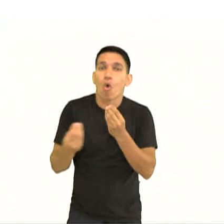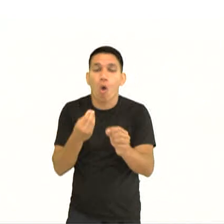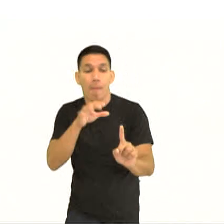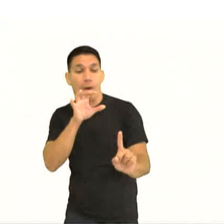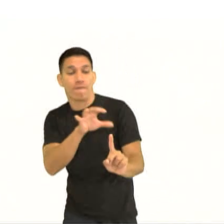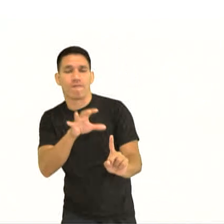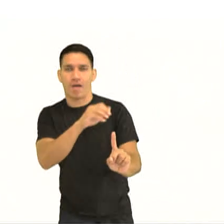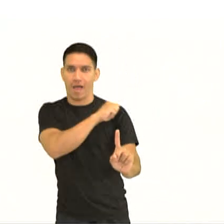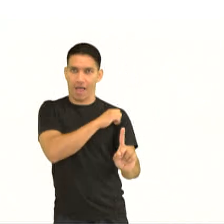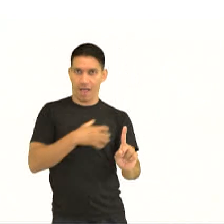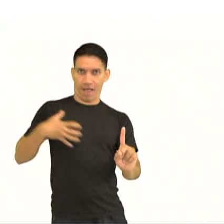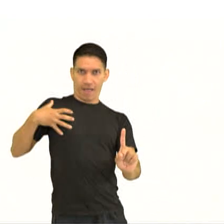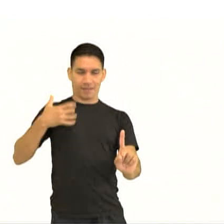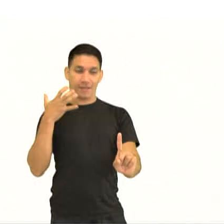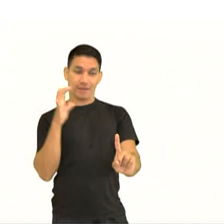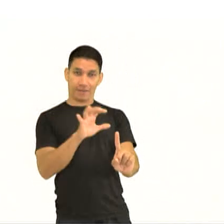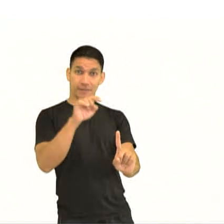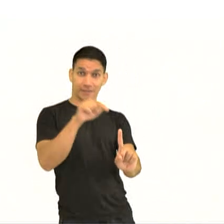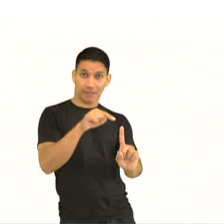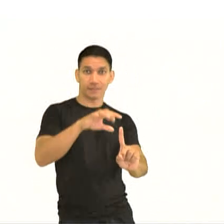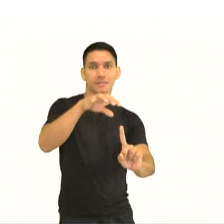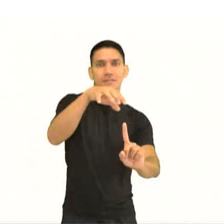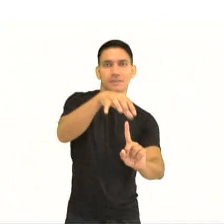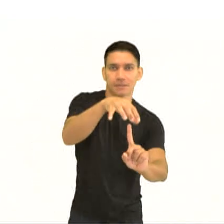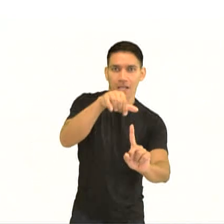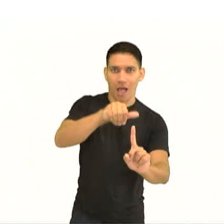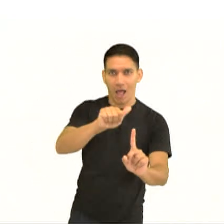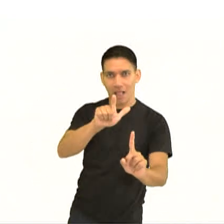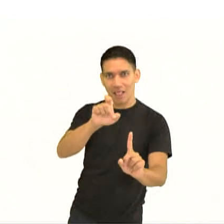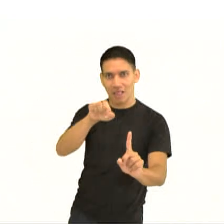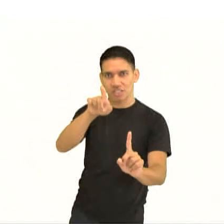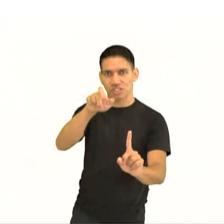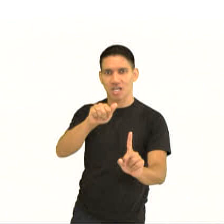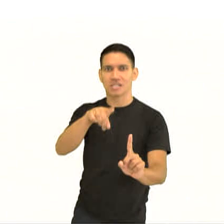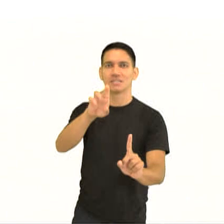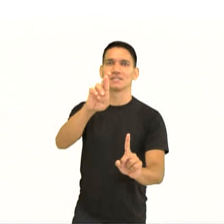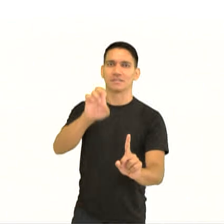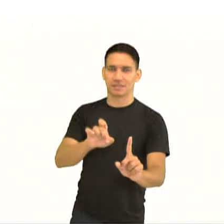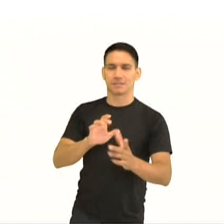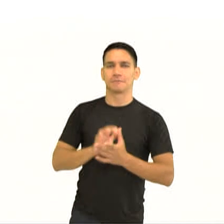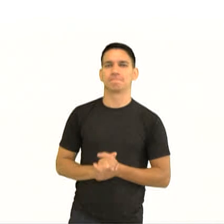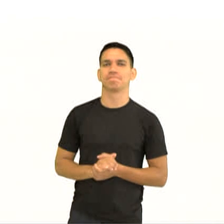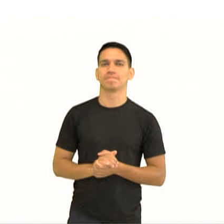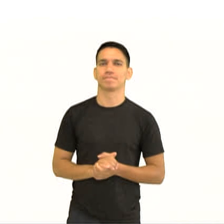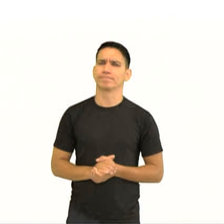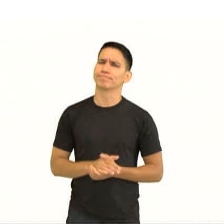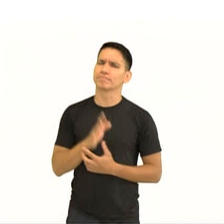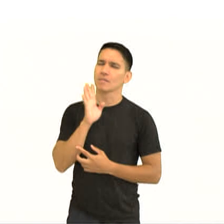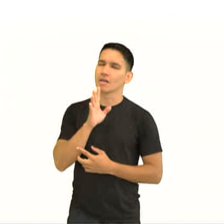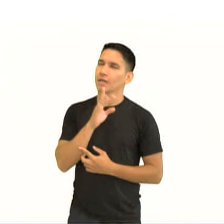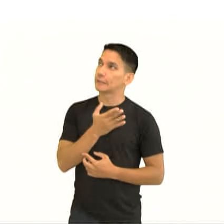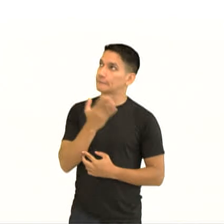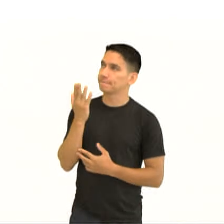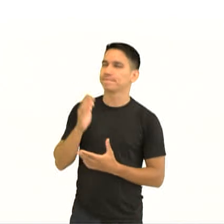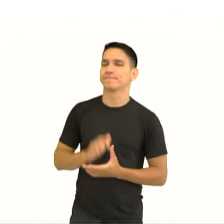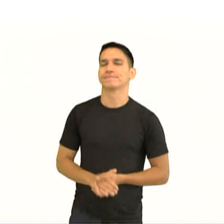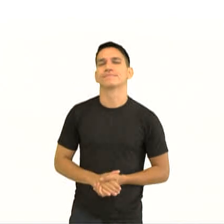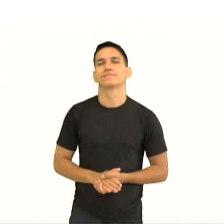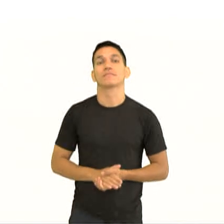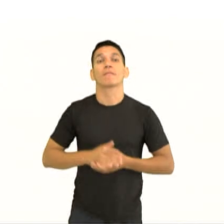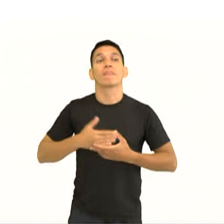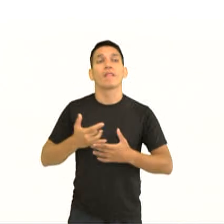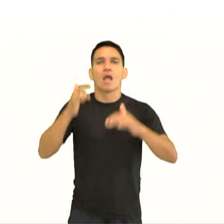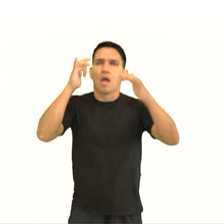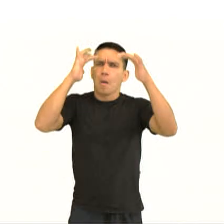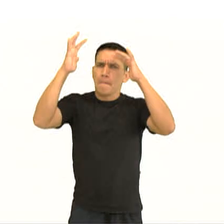de Aristóteles sobre a vida de Alexandre o Grande. Vejam lá que é bem bacana, tá bom? Vamos pensar então